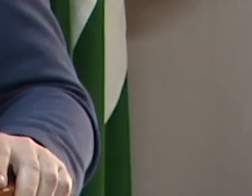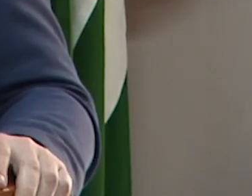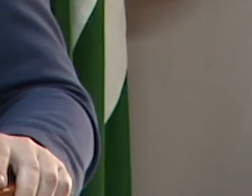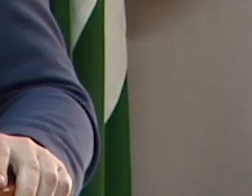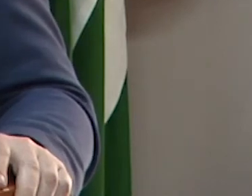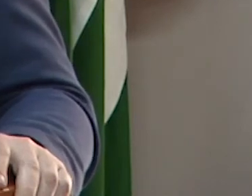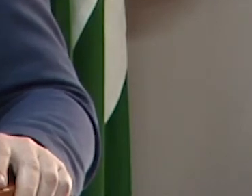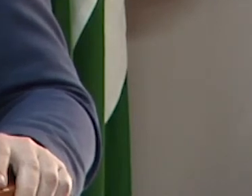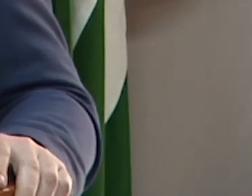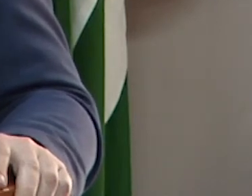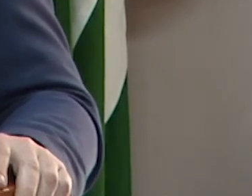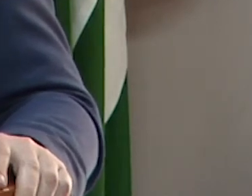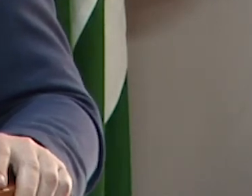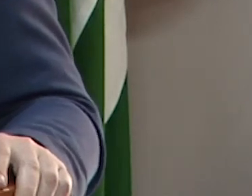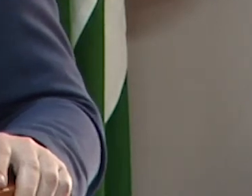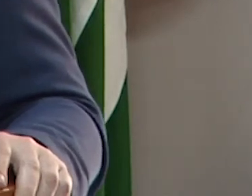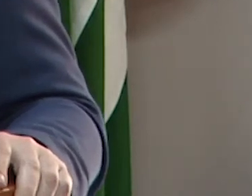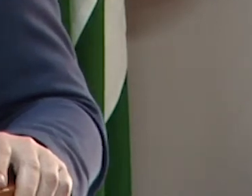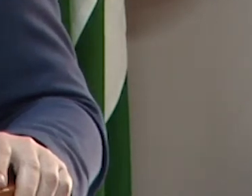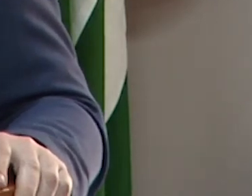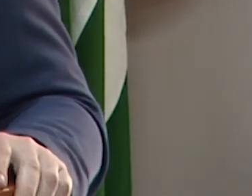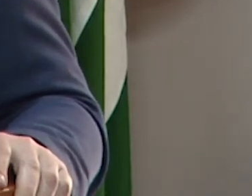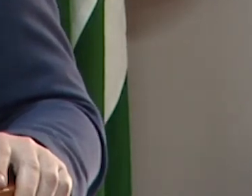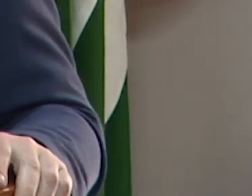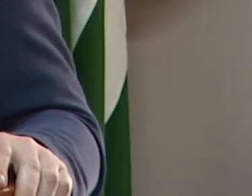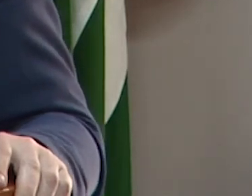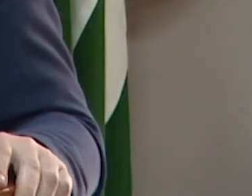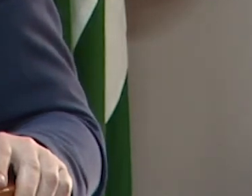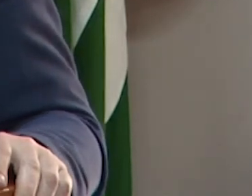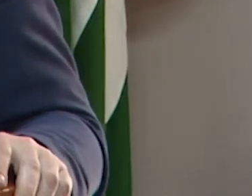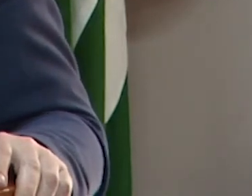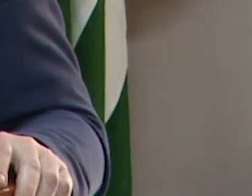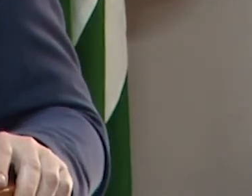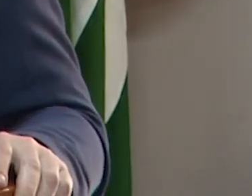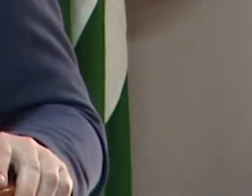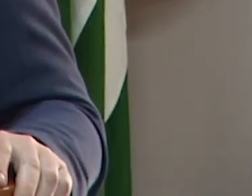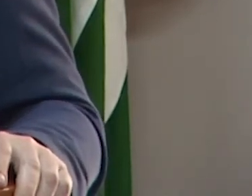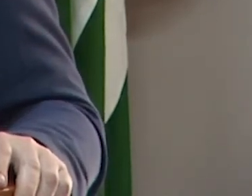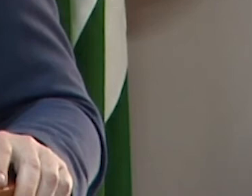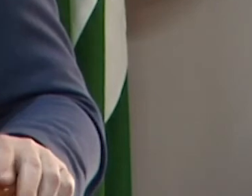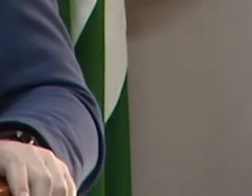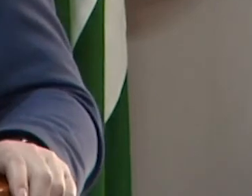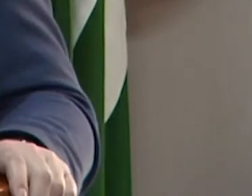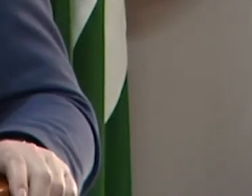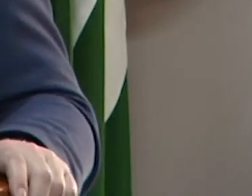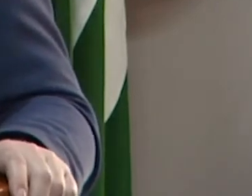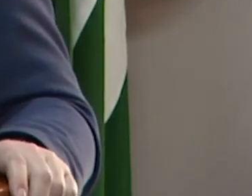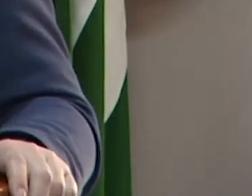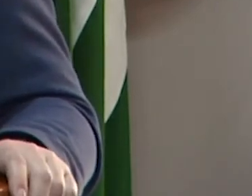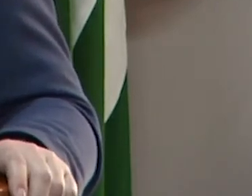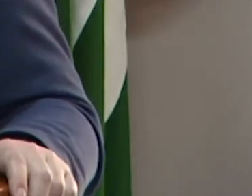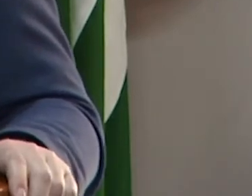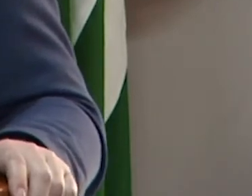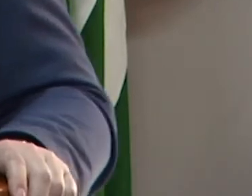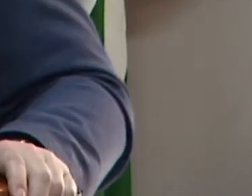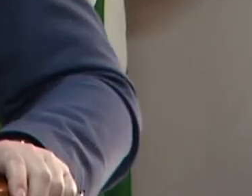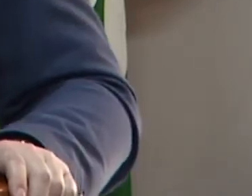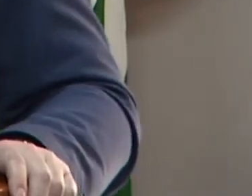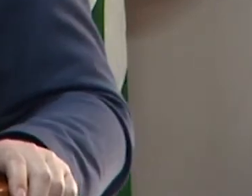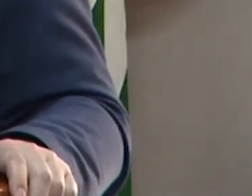resta desejar êxito à instituição pela qual, apesar do curto espaço de tempo em que estivemos,